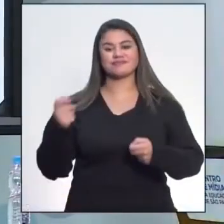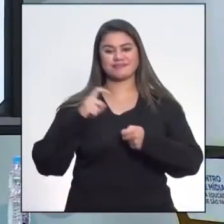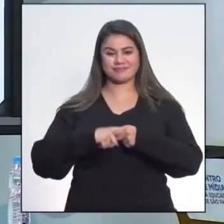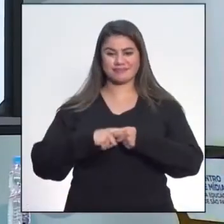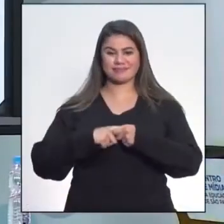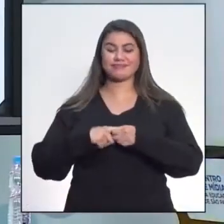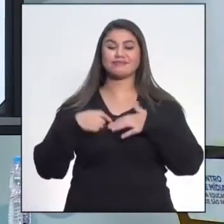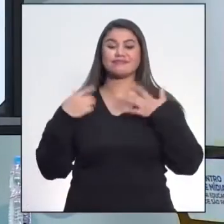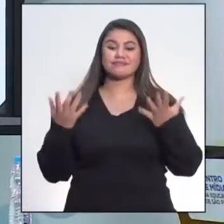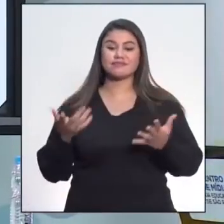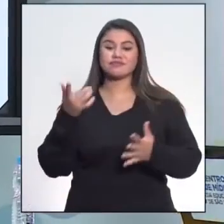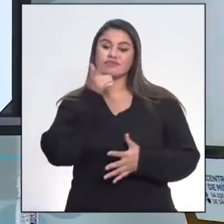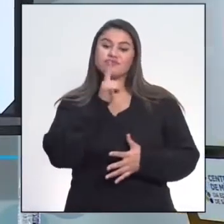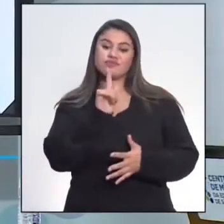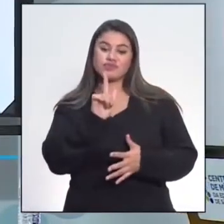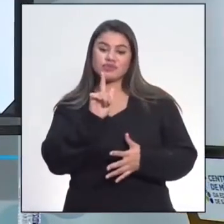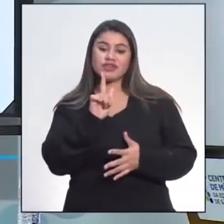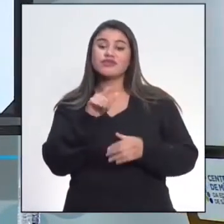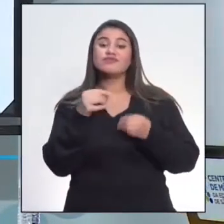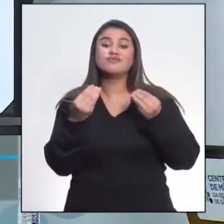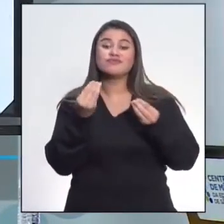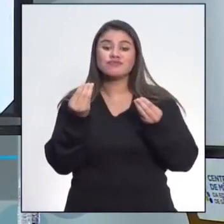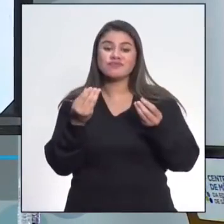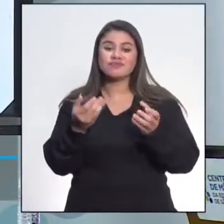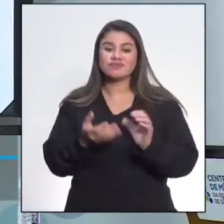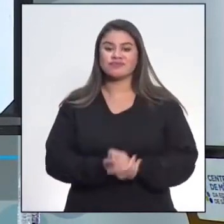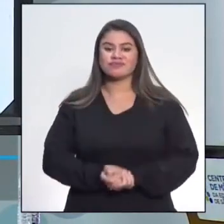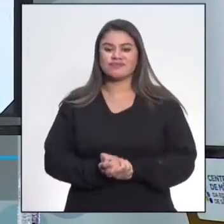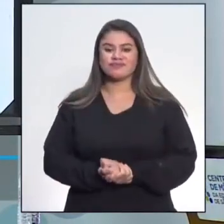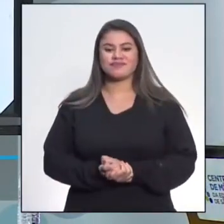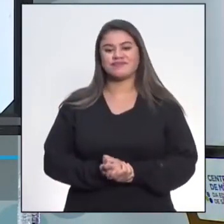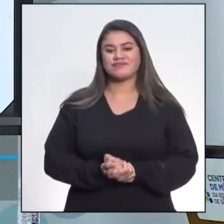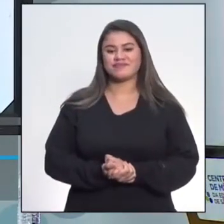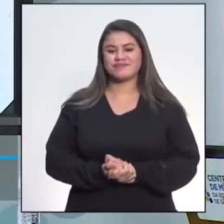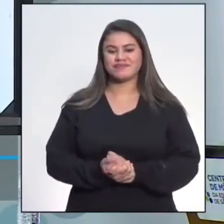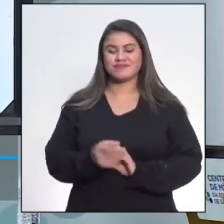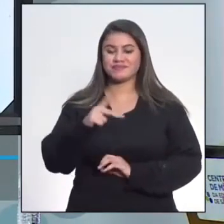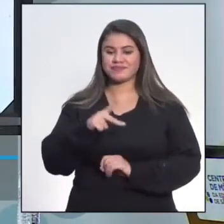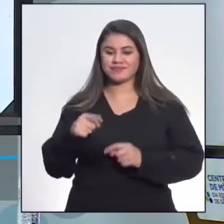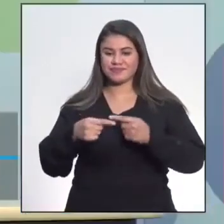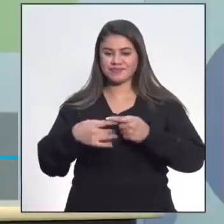Voltamos. E aí, pessoal, vocês conseguiram fazer esse? O que acharam? Professor Inês, como foi no